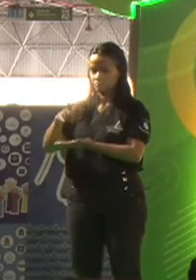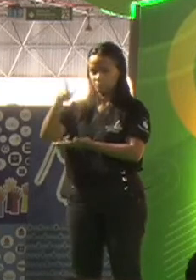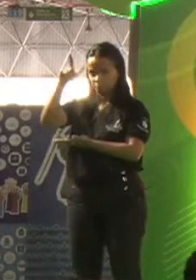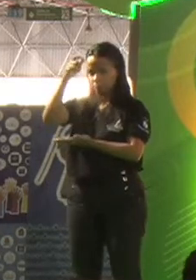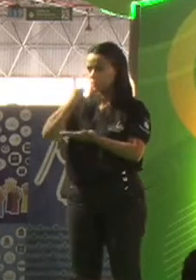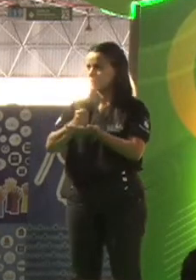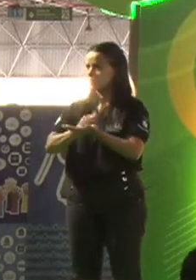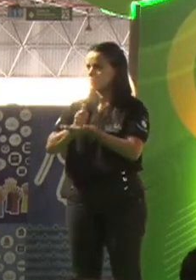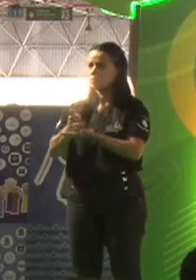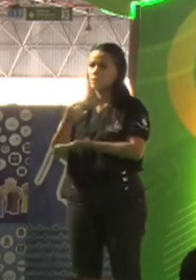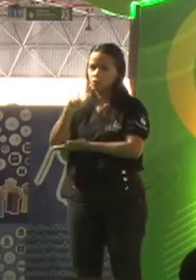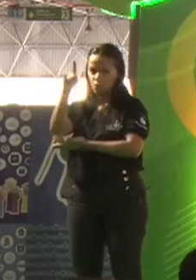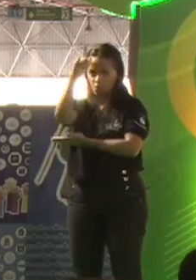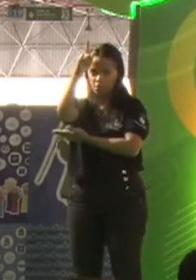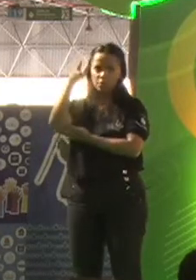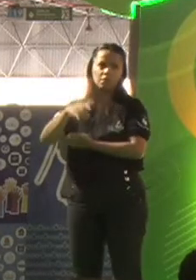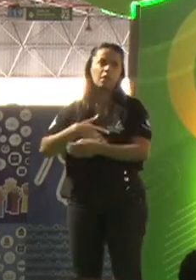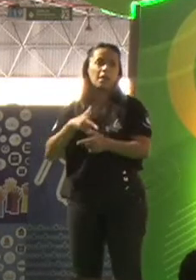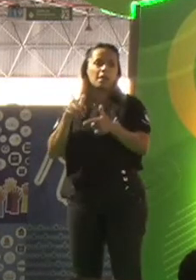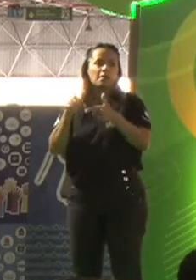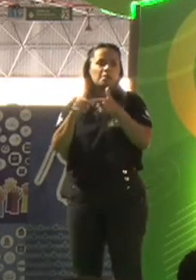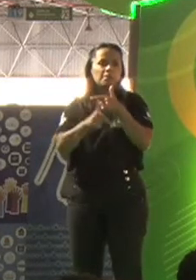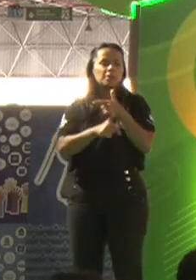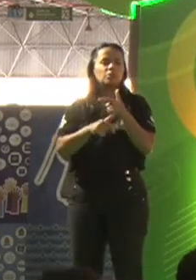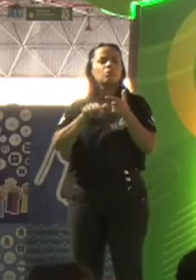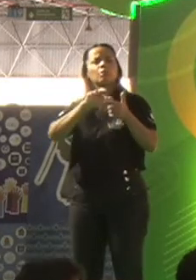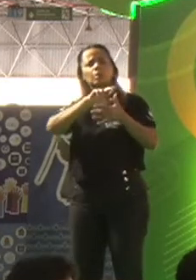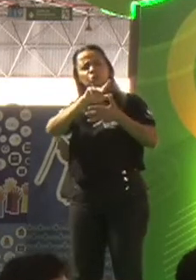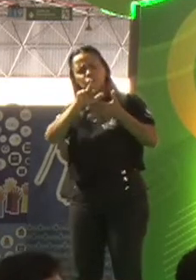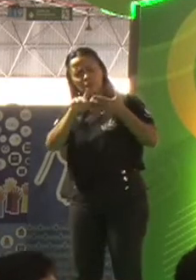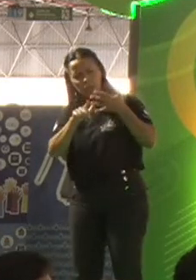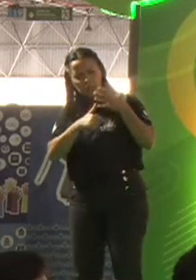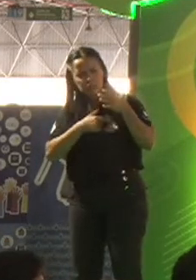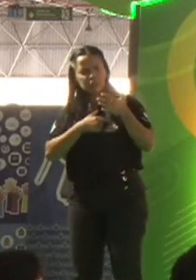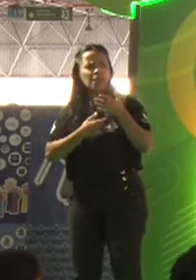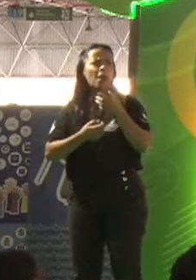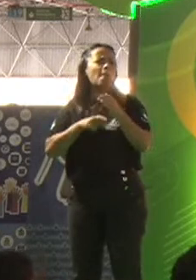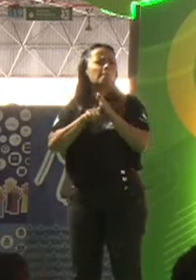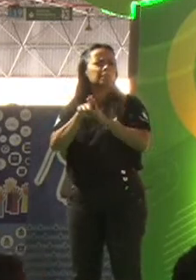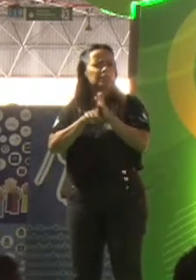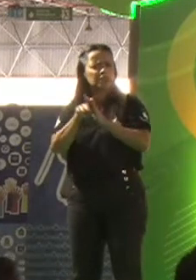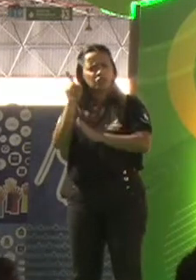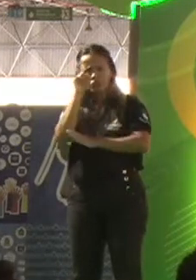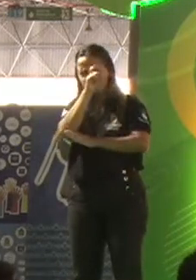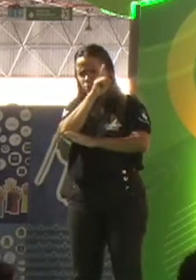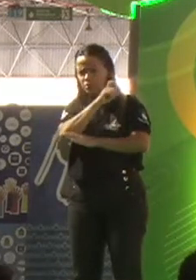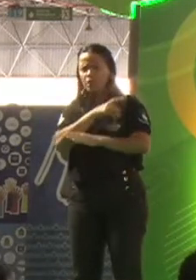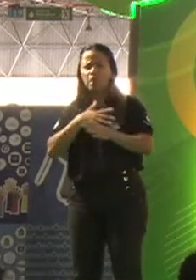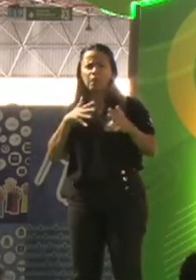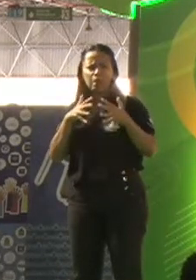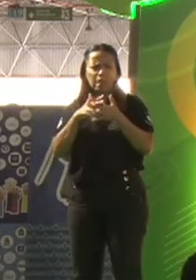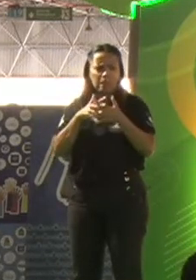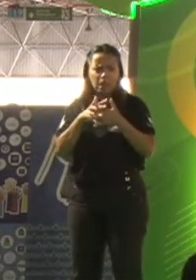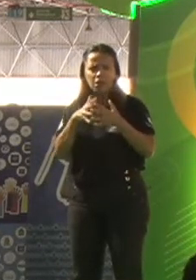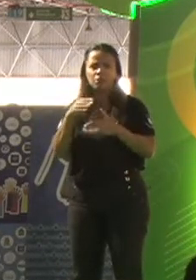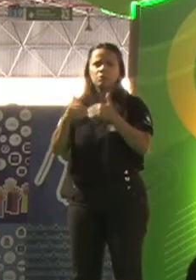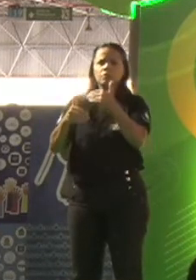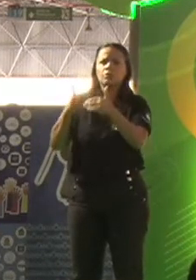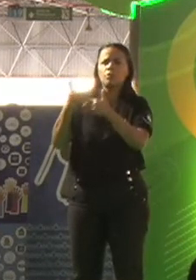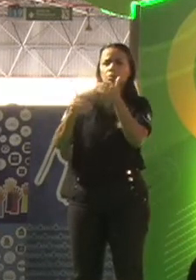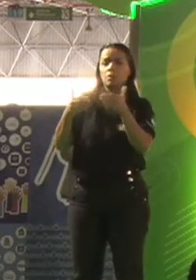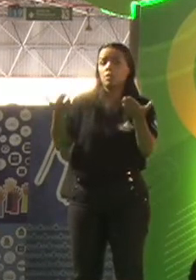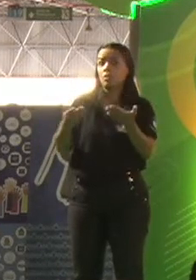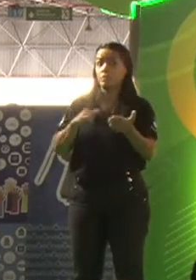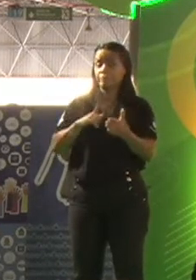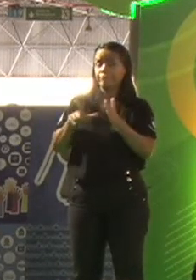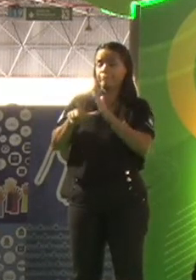ela impediu uma série de negócios uma série de Pesquisas o que dificulta muito desenvolvimento e inovação agora que tem uma lei super